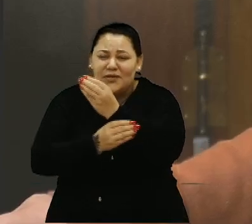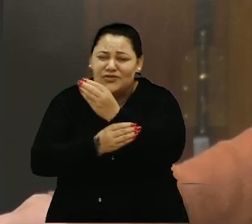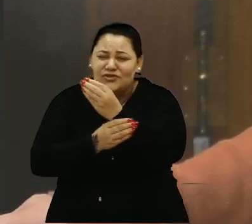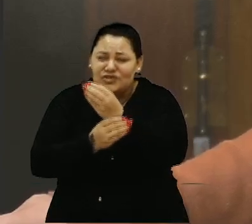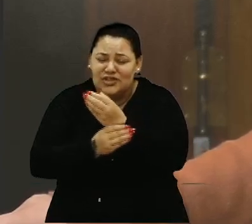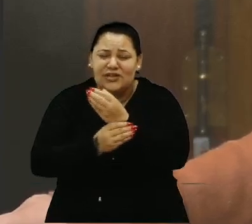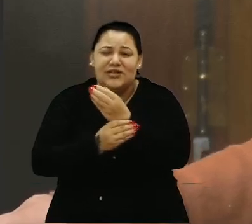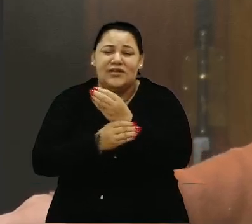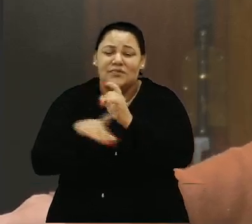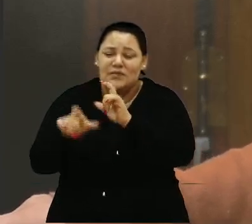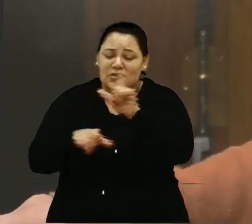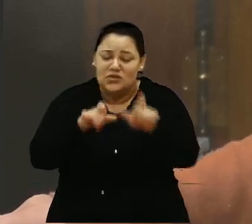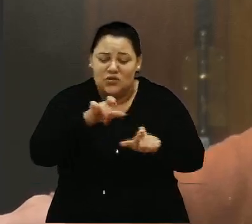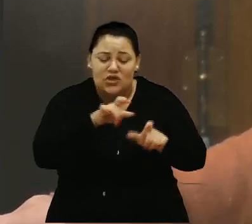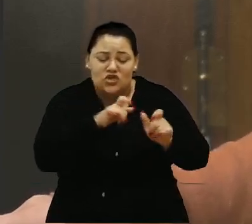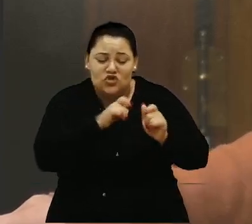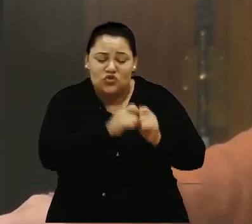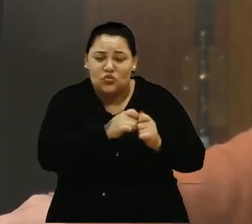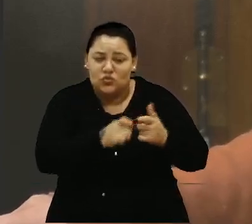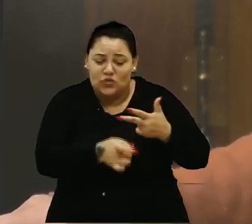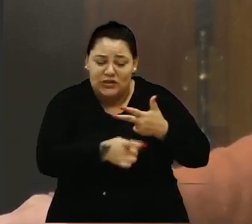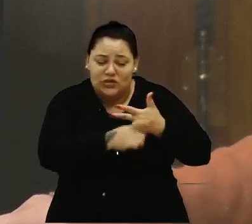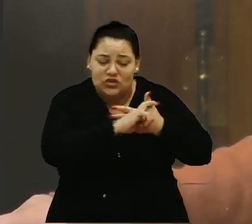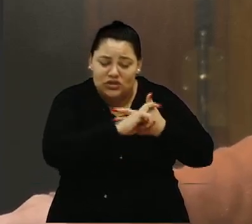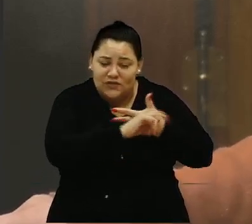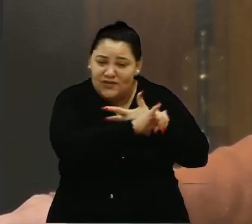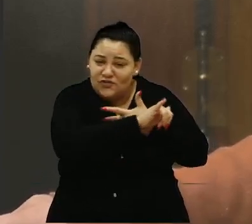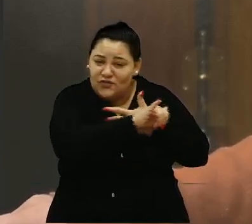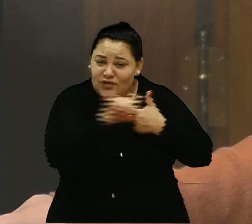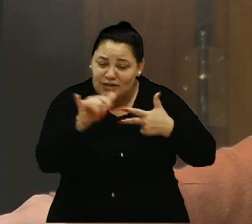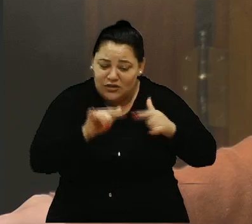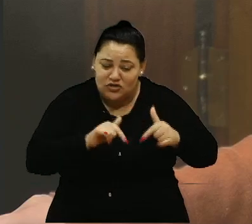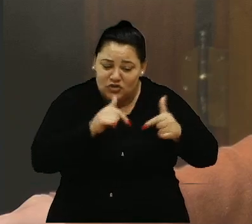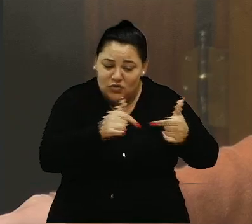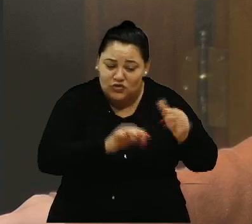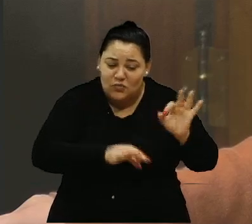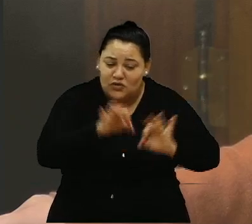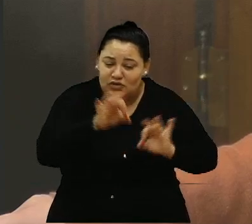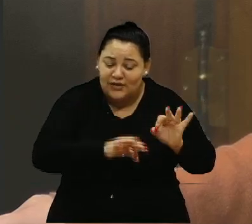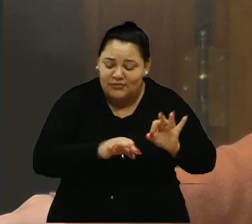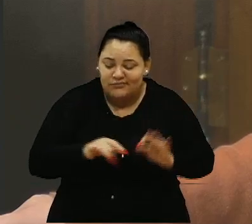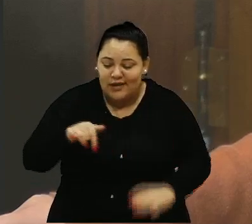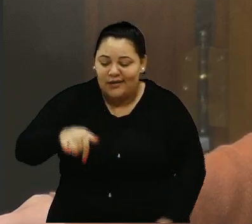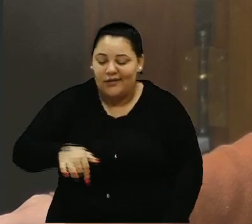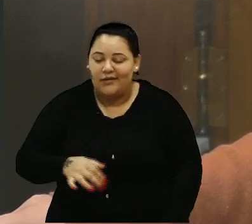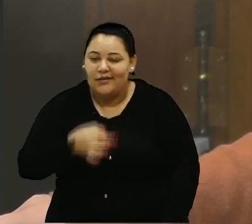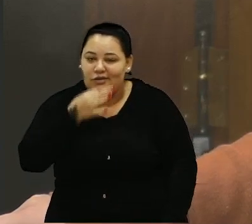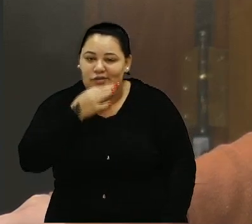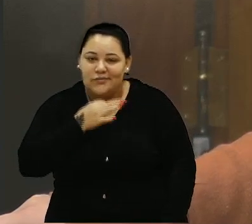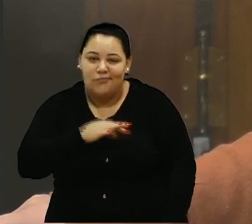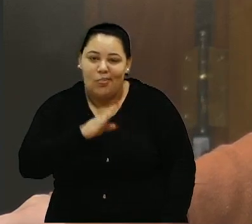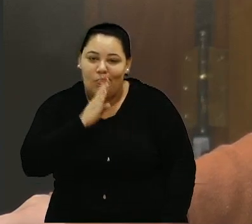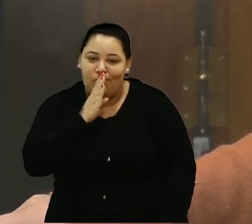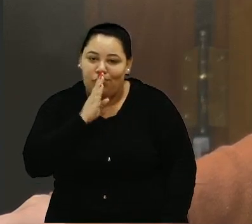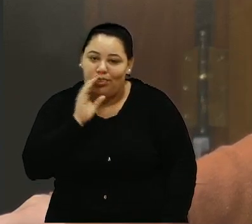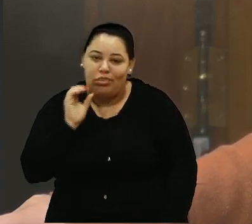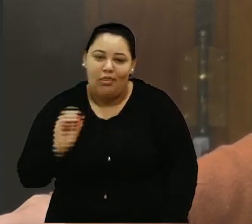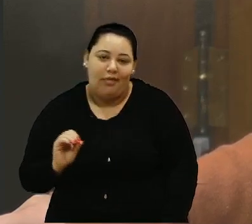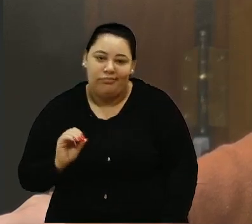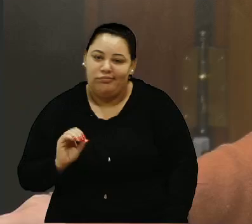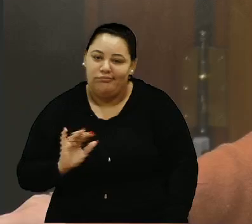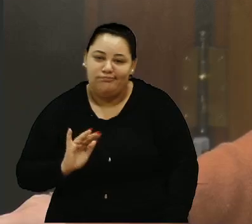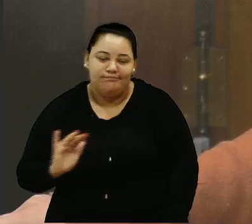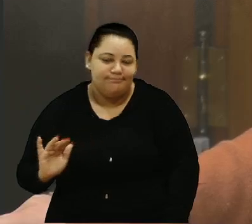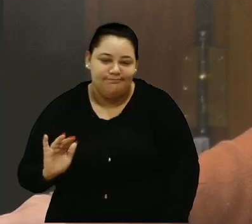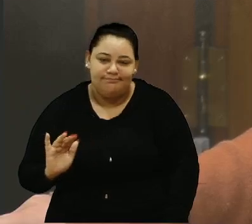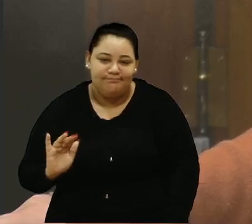Executivo, anunciando ações, projetos, e aqui em Caxias nada, silêncio. Fecharam os olhos e